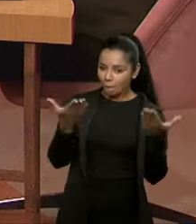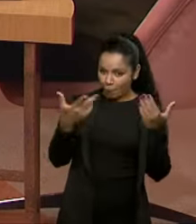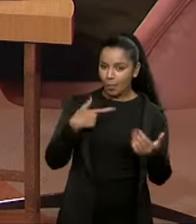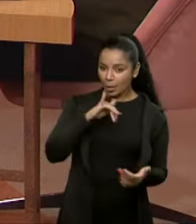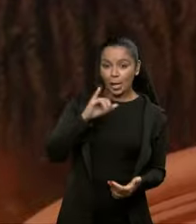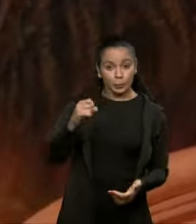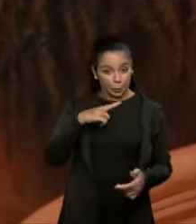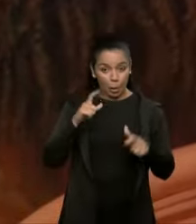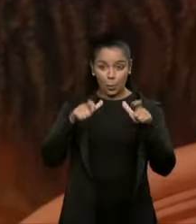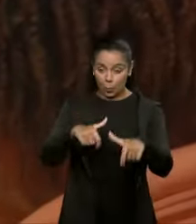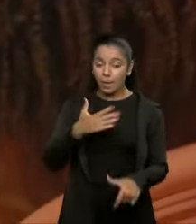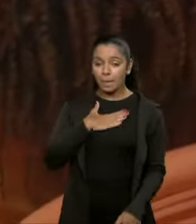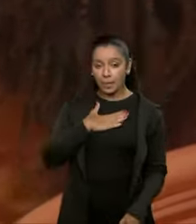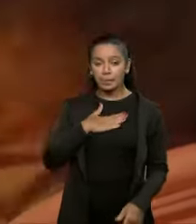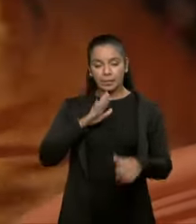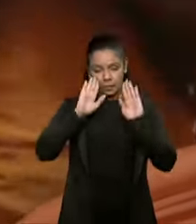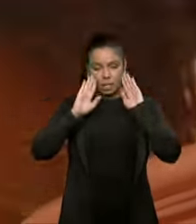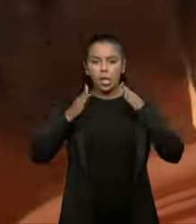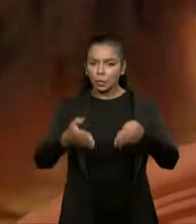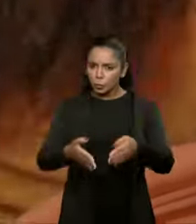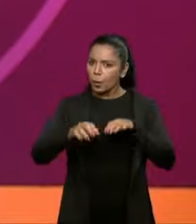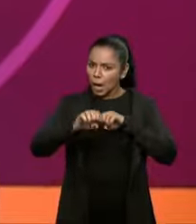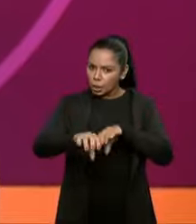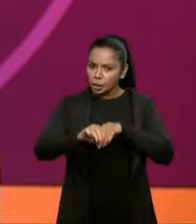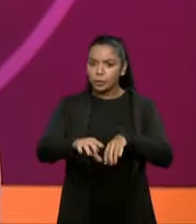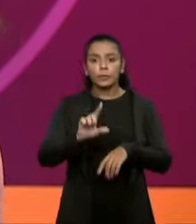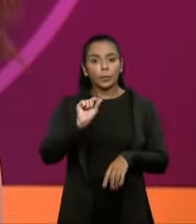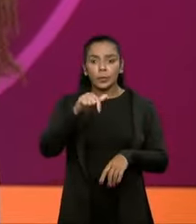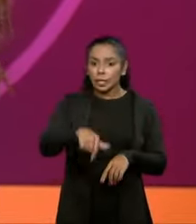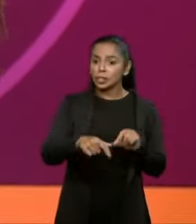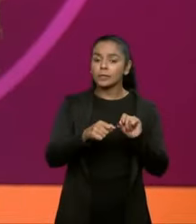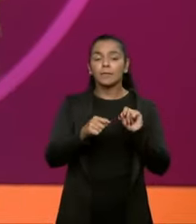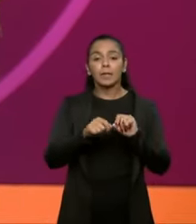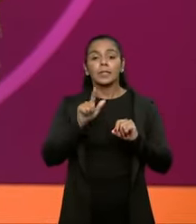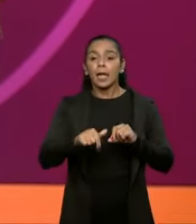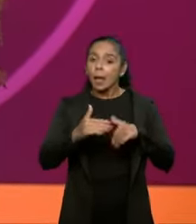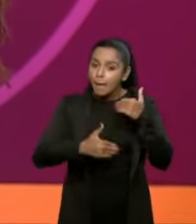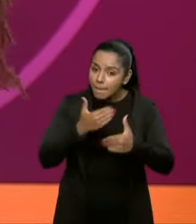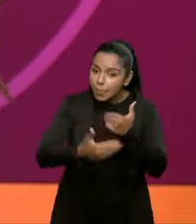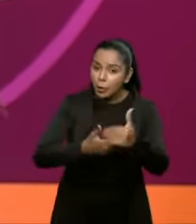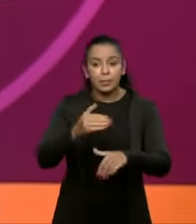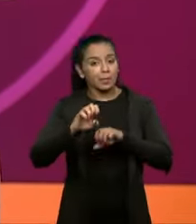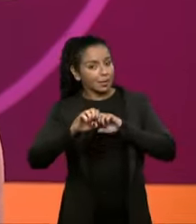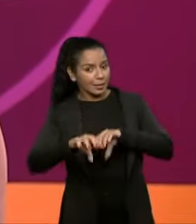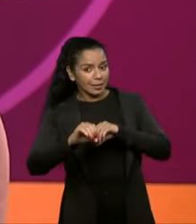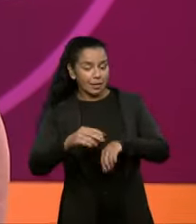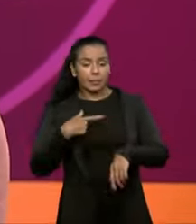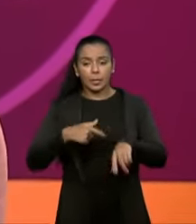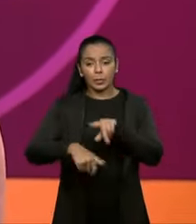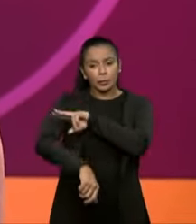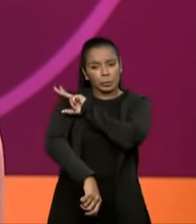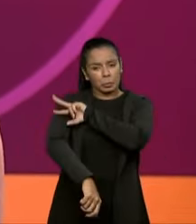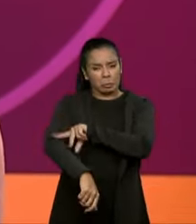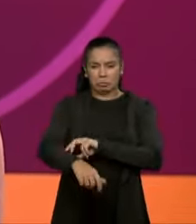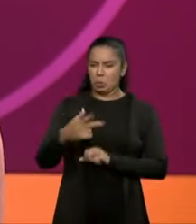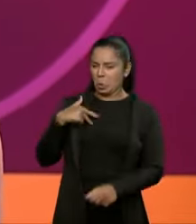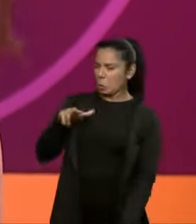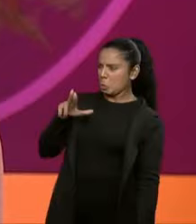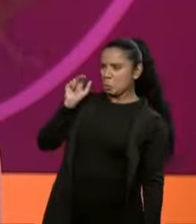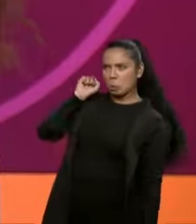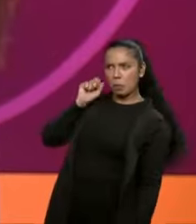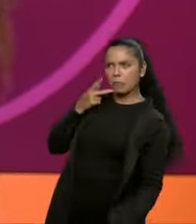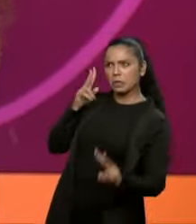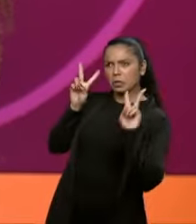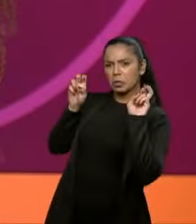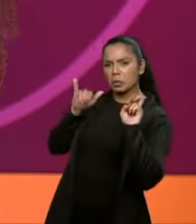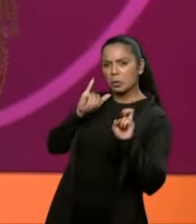mim. Fora, gente, que é educativo. Claro. Isso aqui que a gente tá fazendo é um processo de letramento racial. Vai ter alguém que tá vendo, pô, nunca ouvi falar nisso. Mas,